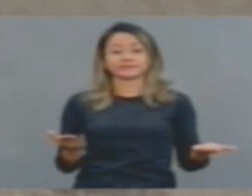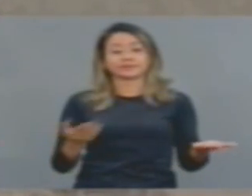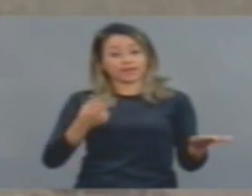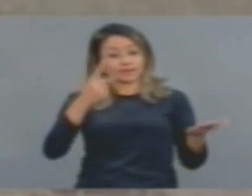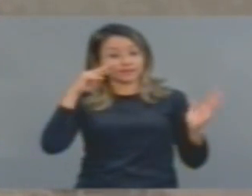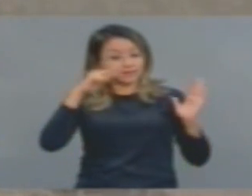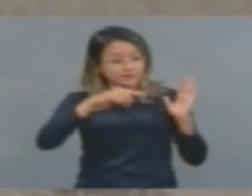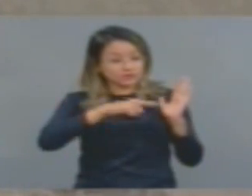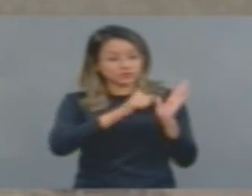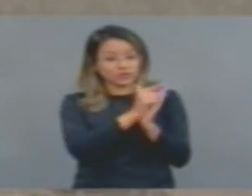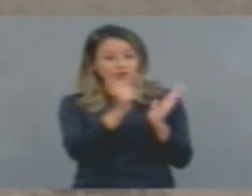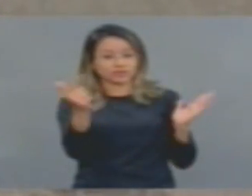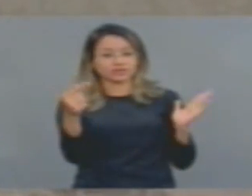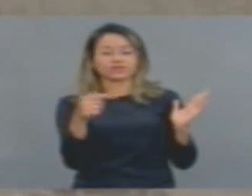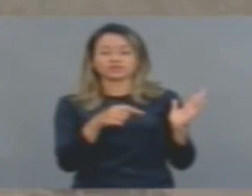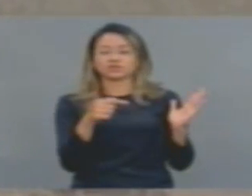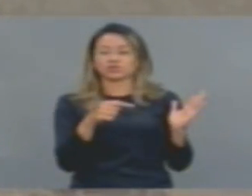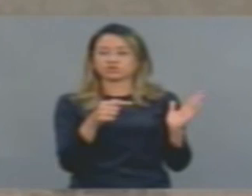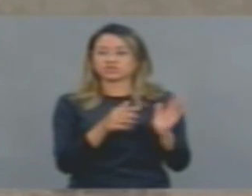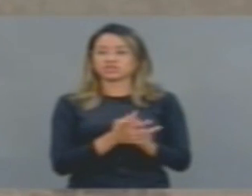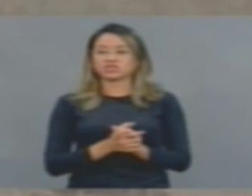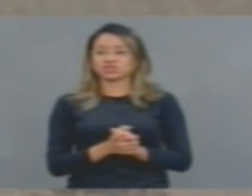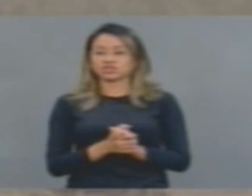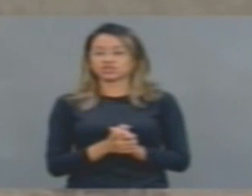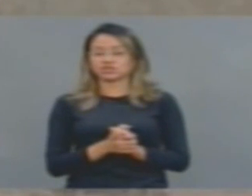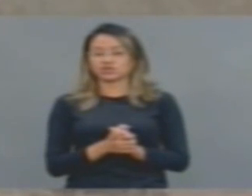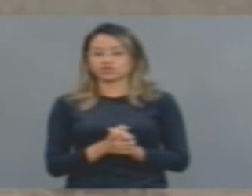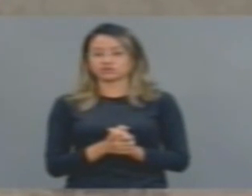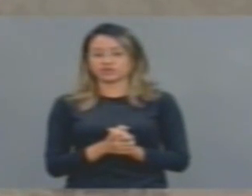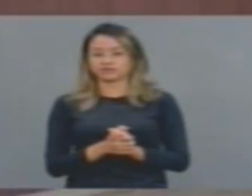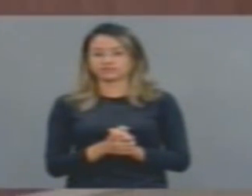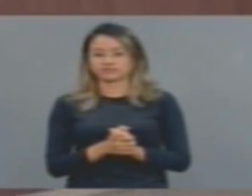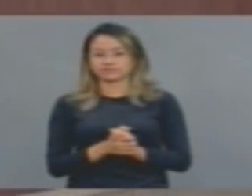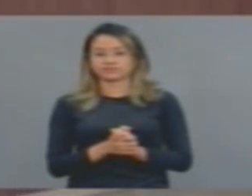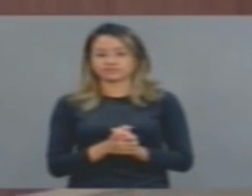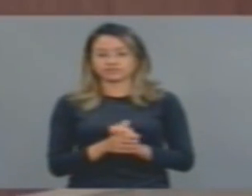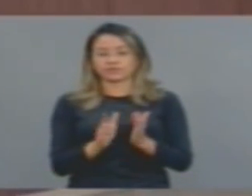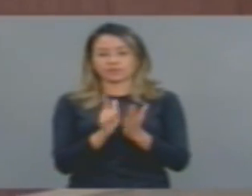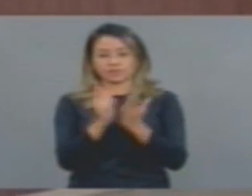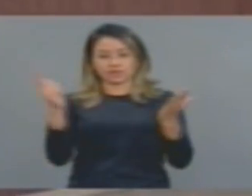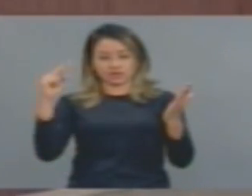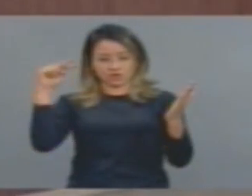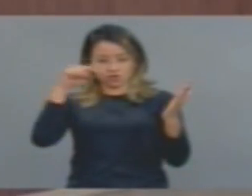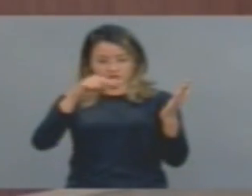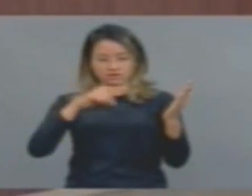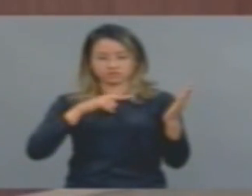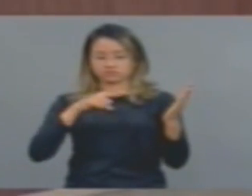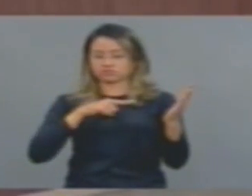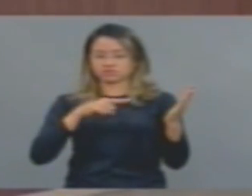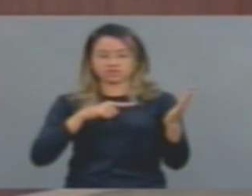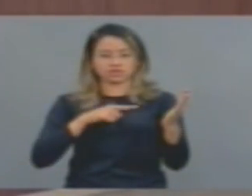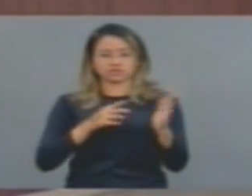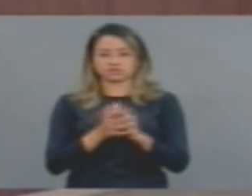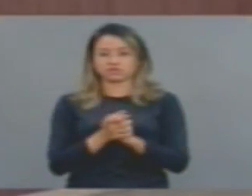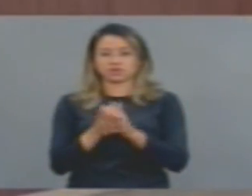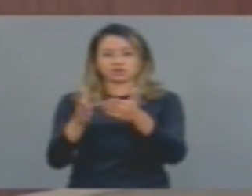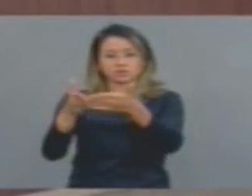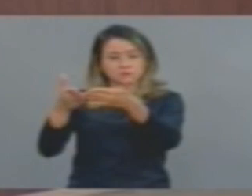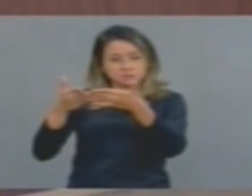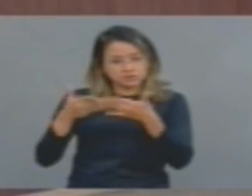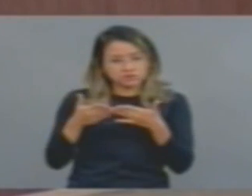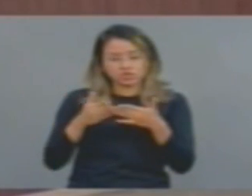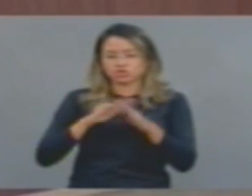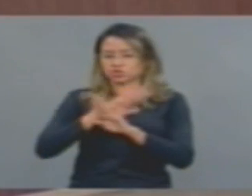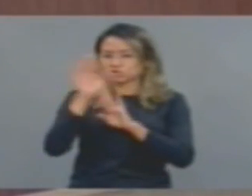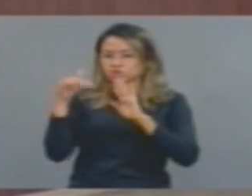É necessário fiscalizar essa aplicação. Está aqui no jornal. Está aqui no jornal. Está no jornal ali, inclusive, deputado. R$4.000. Por isso que eu pedi todos os